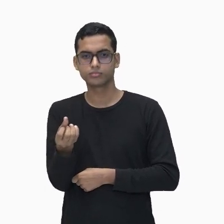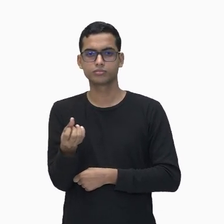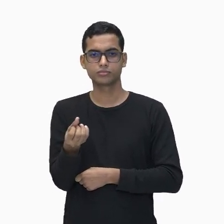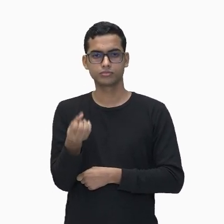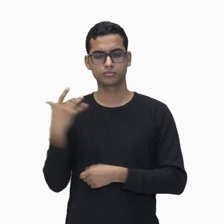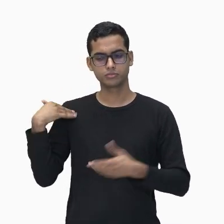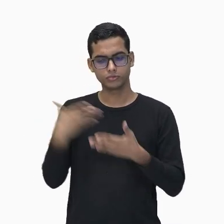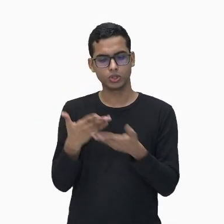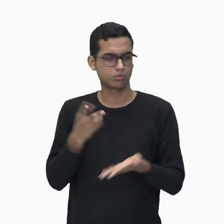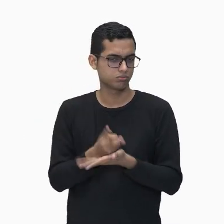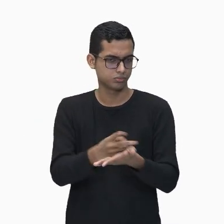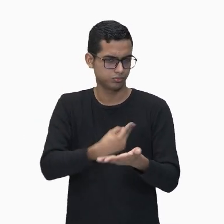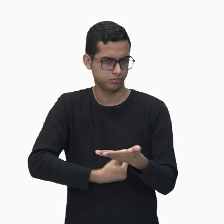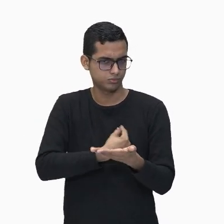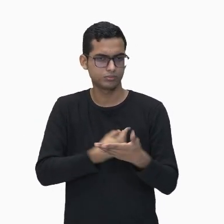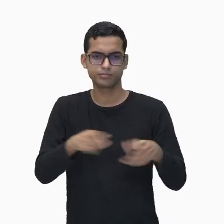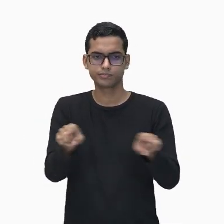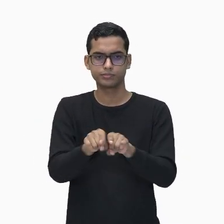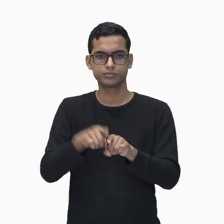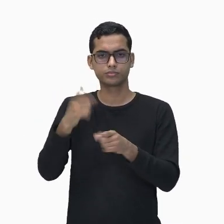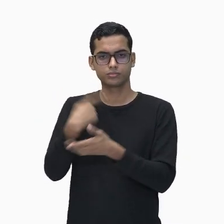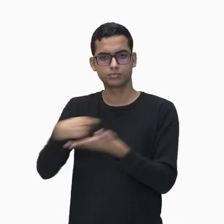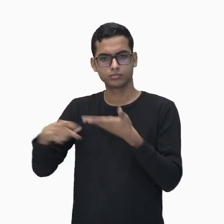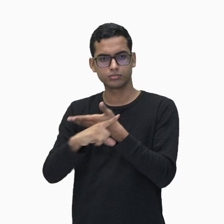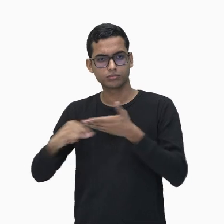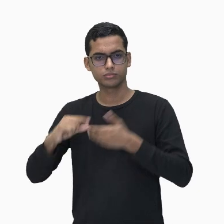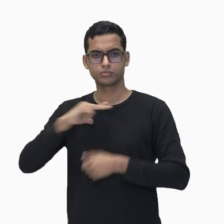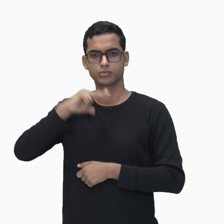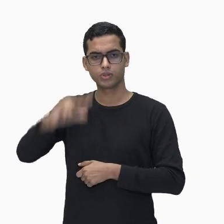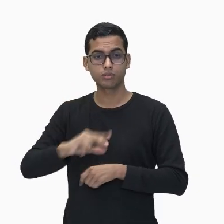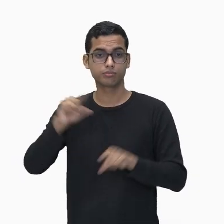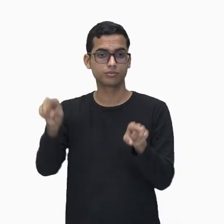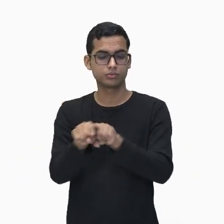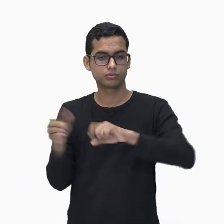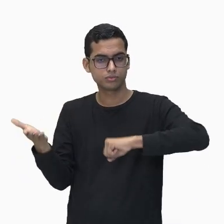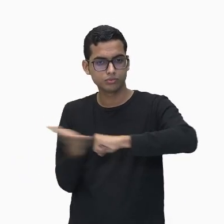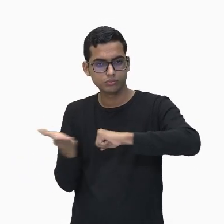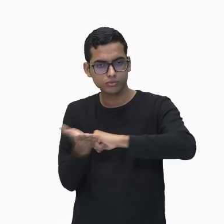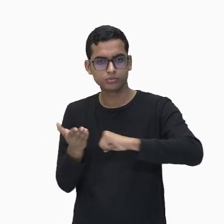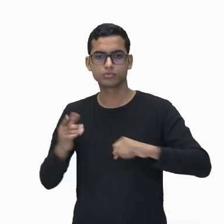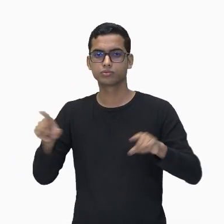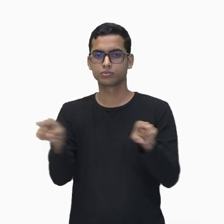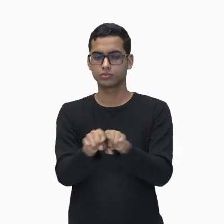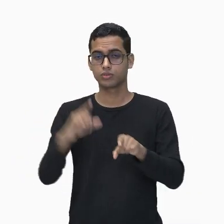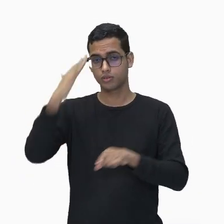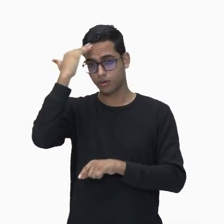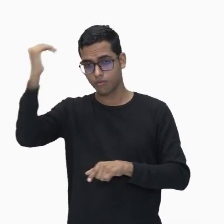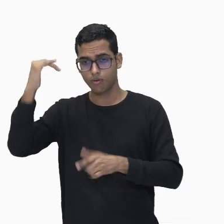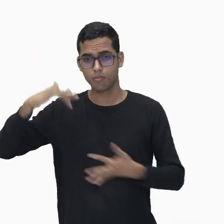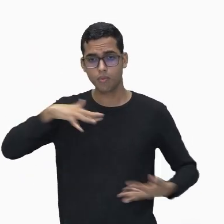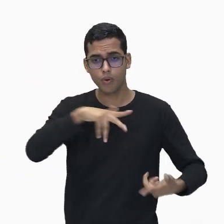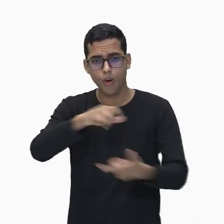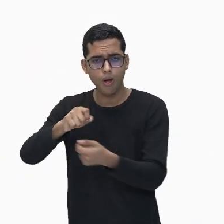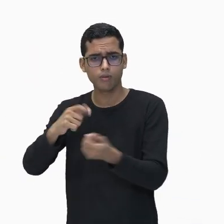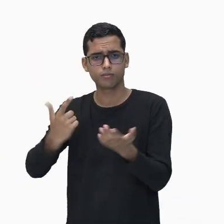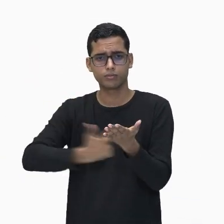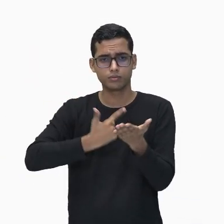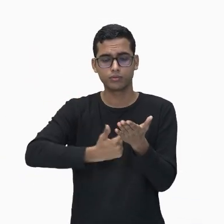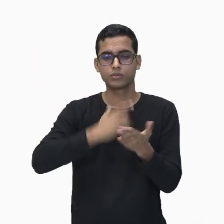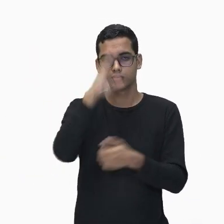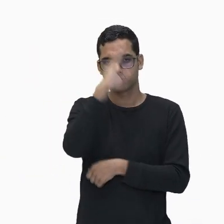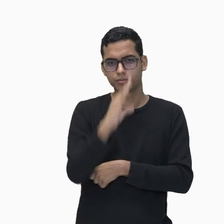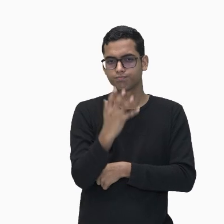escritora portuguesa, contemporânea, de renome internacional, cuja obra é bastante apreciada no Brasil,